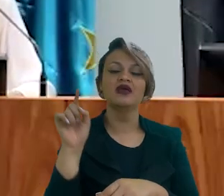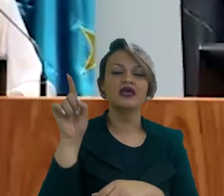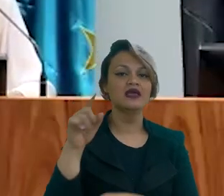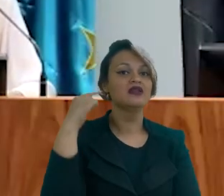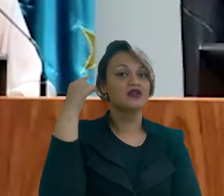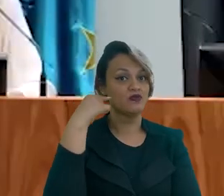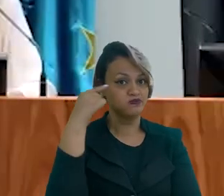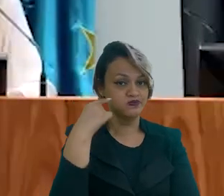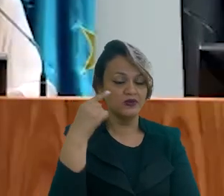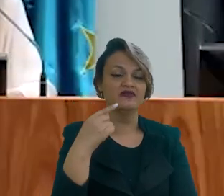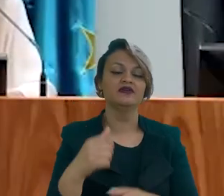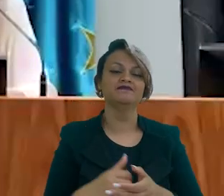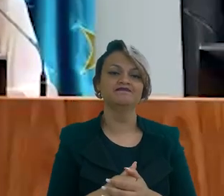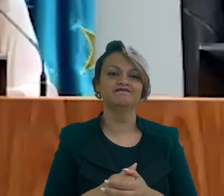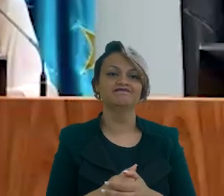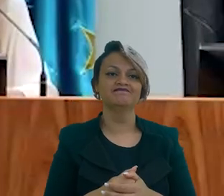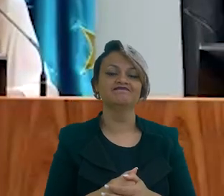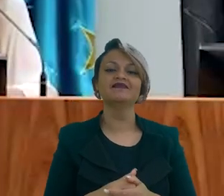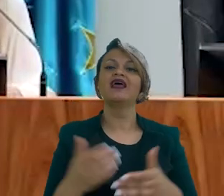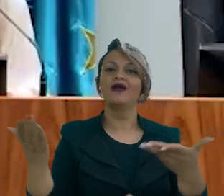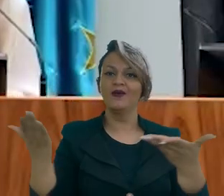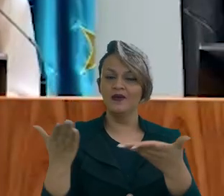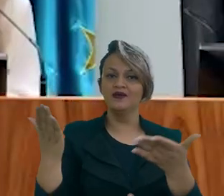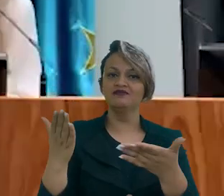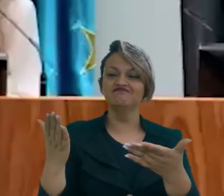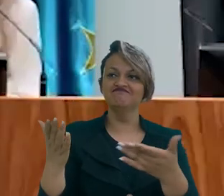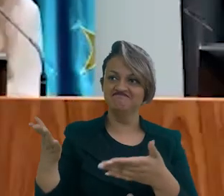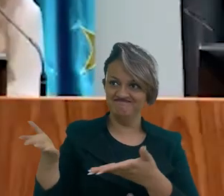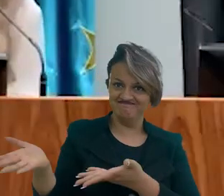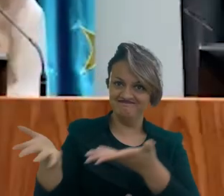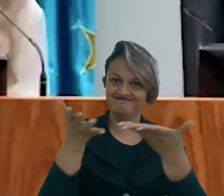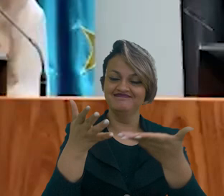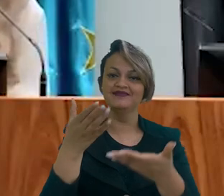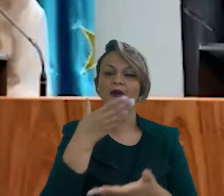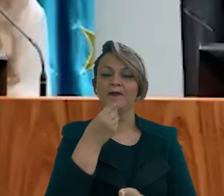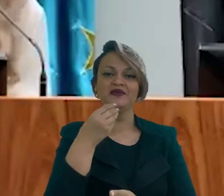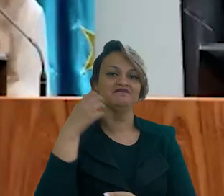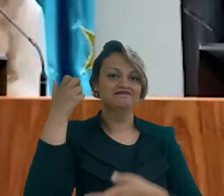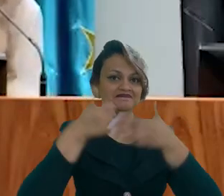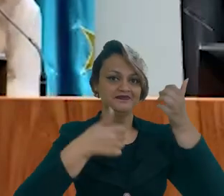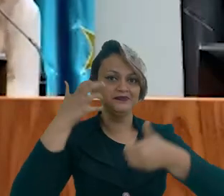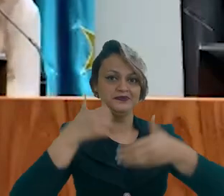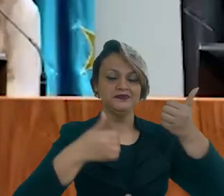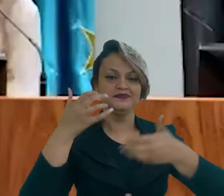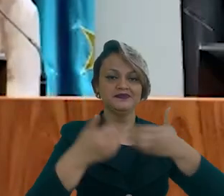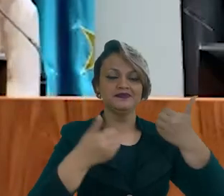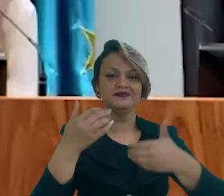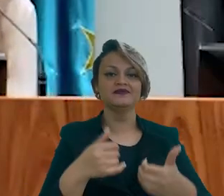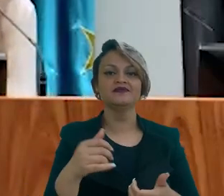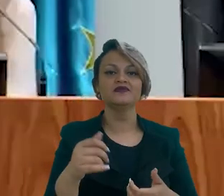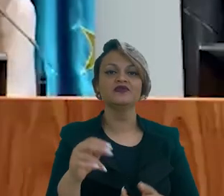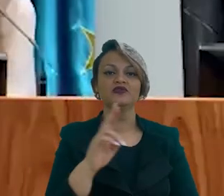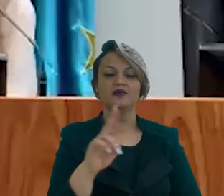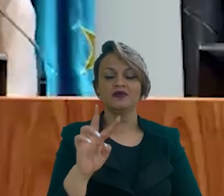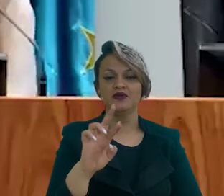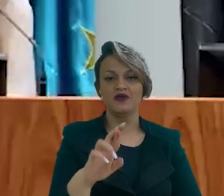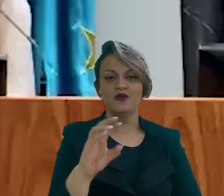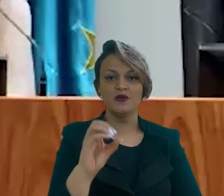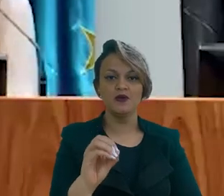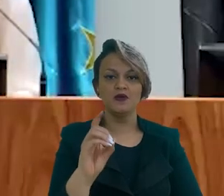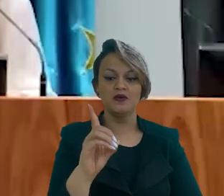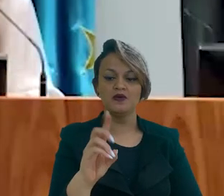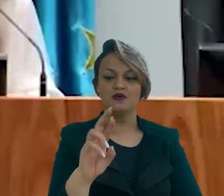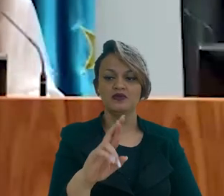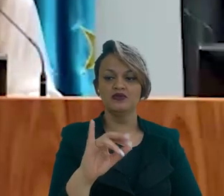na Alemanha advogado e árbitro E então eu passo a palavra sem delongas a explanação do nosso